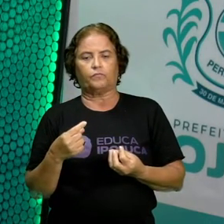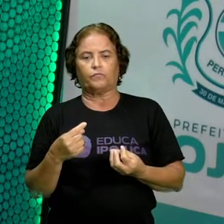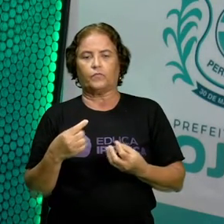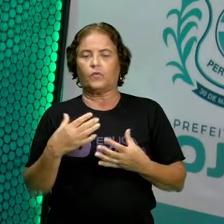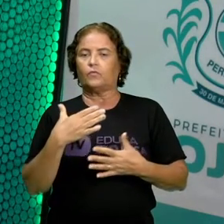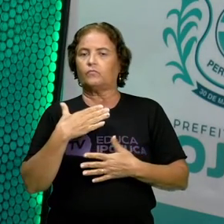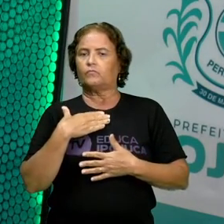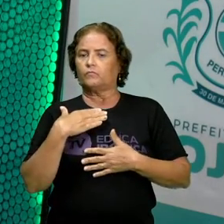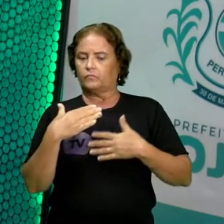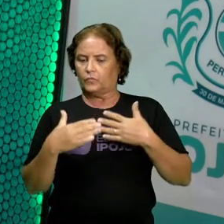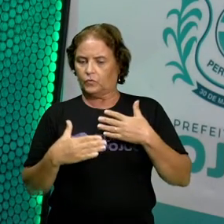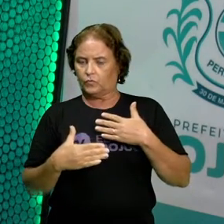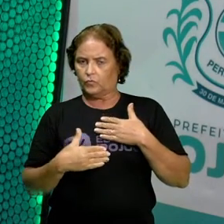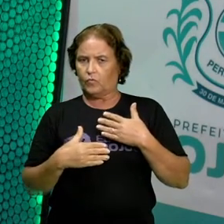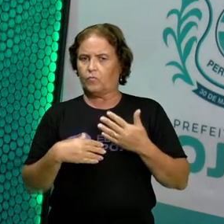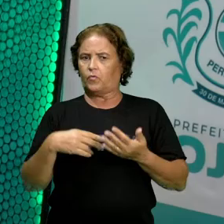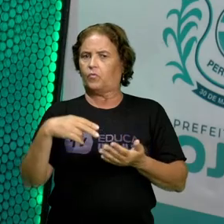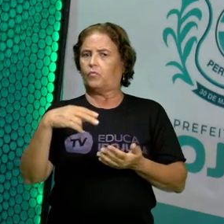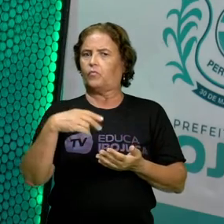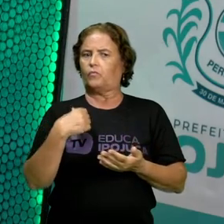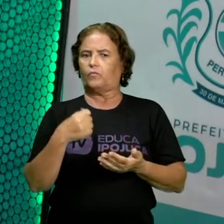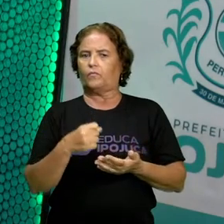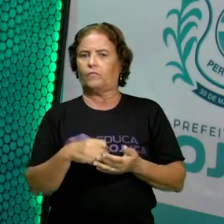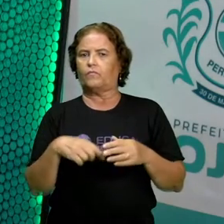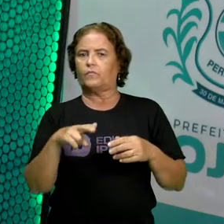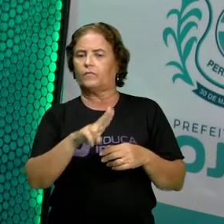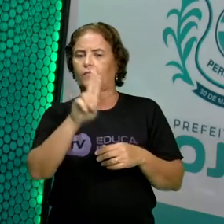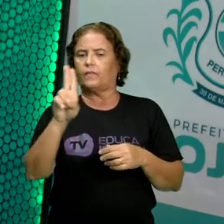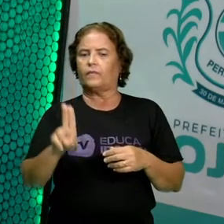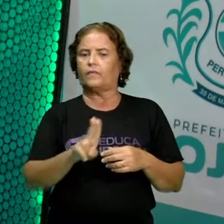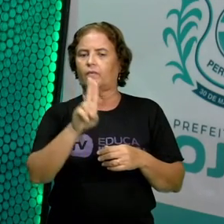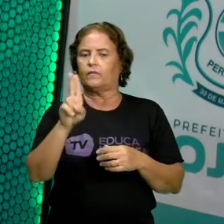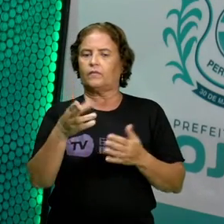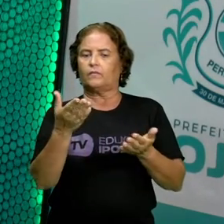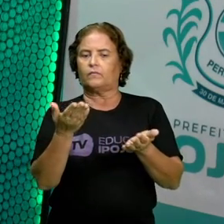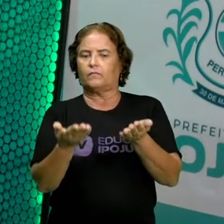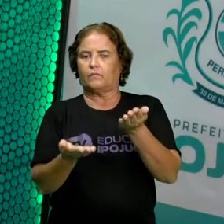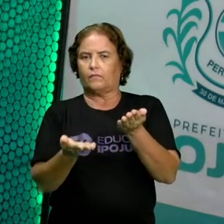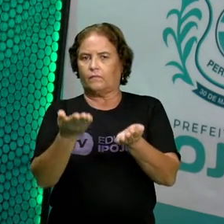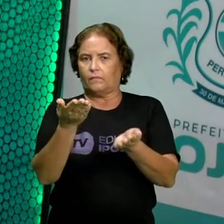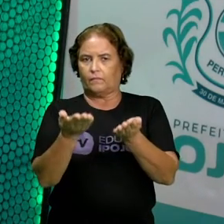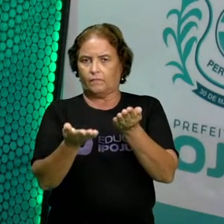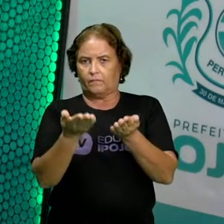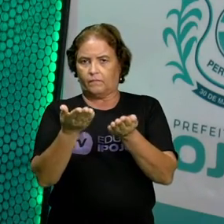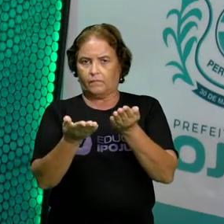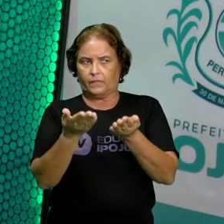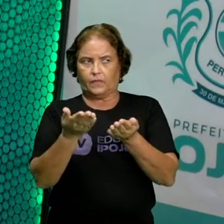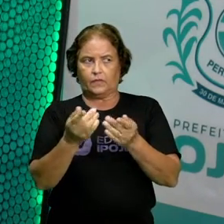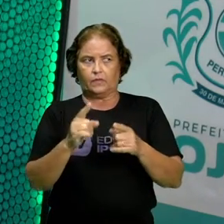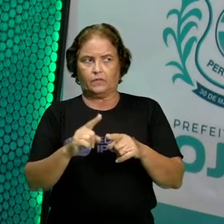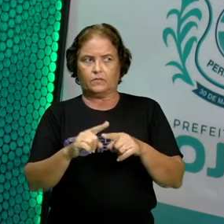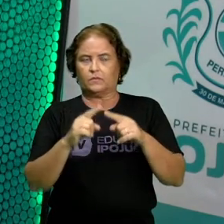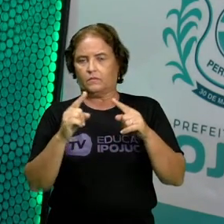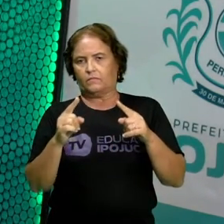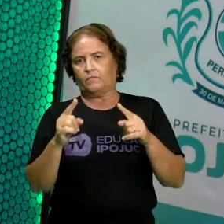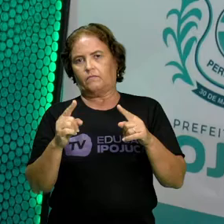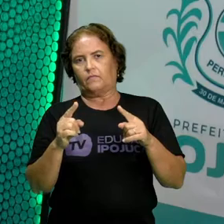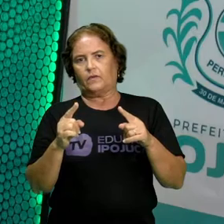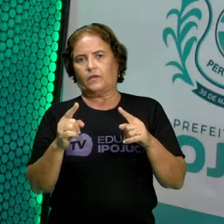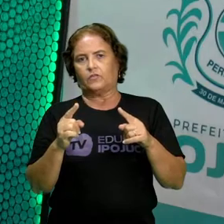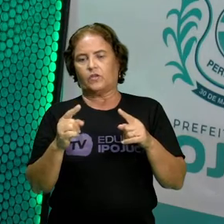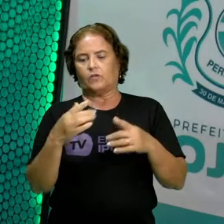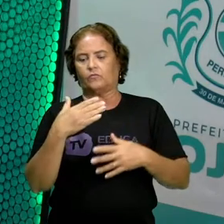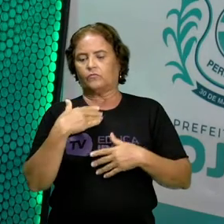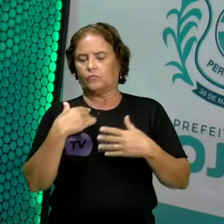do nosso corpo ou o peso do nosso corpo, utilizamos a balança. Só que vai ser uma balança diferente, tá? Não vai